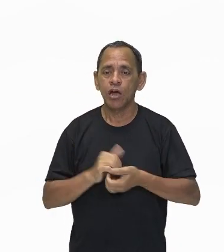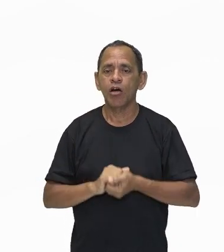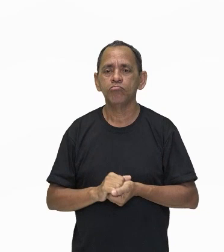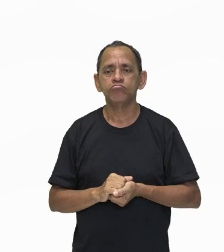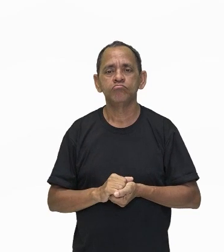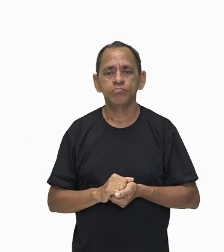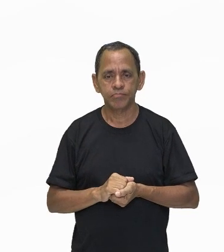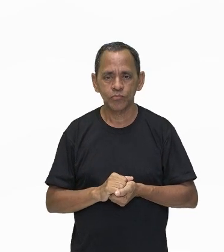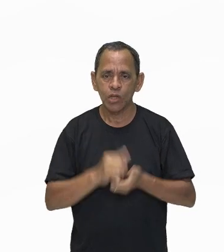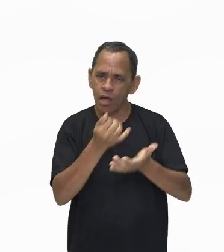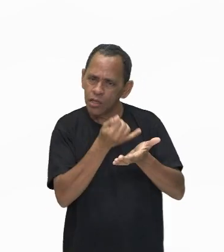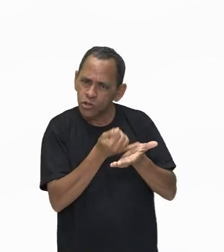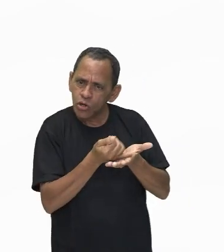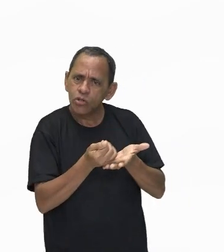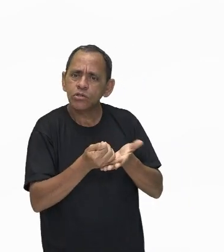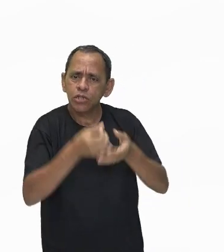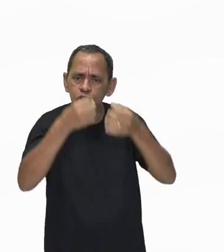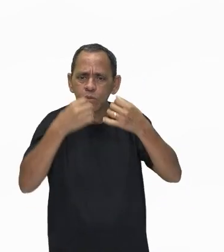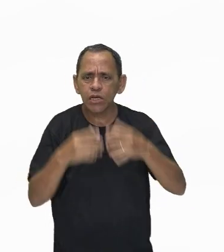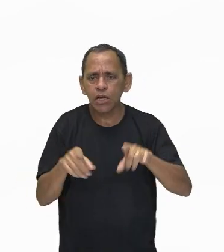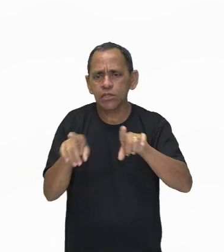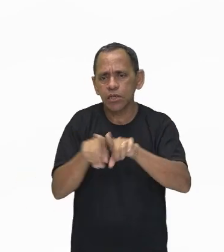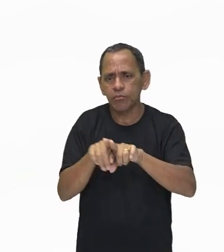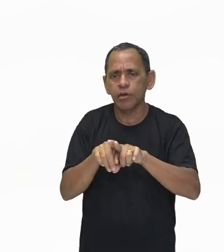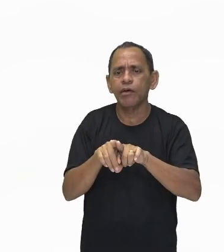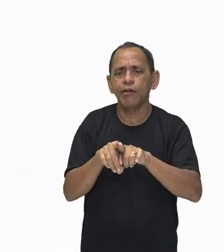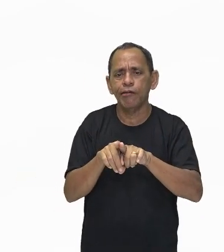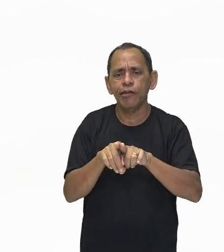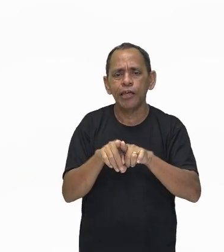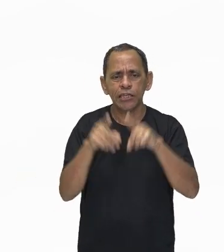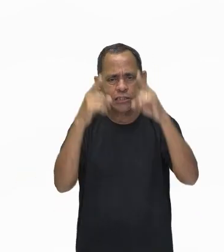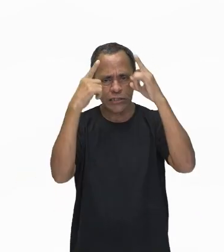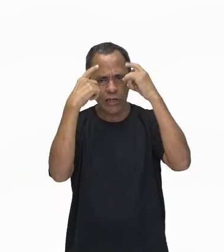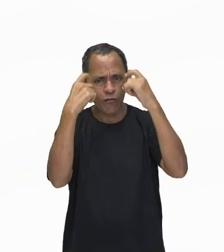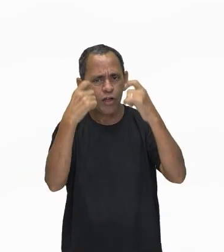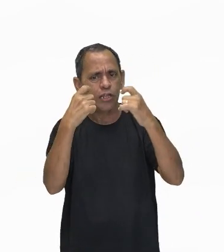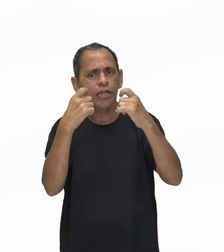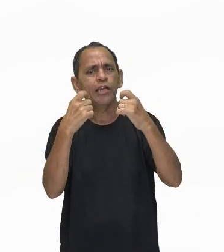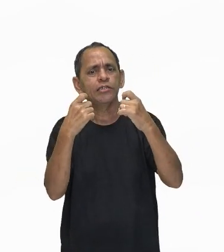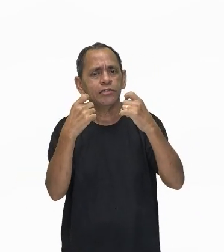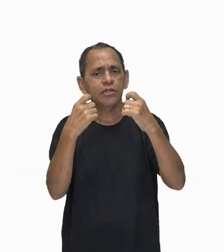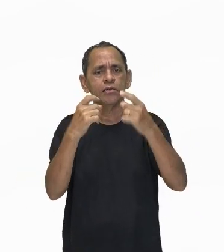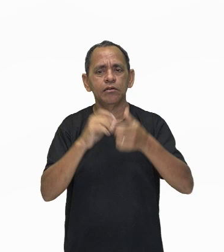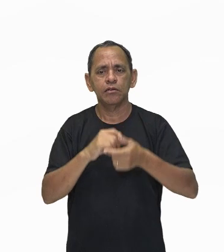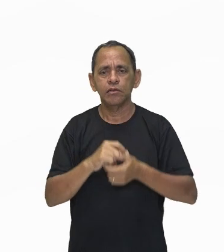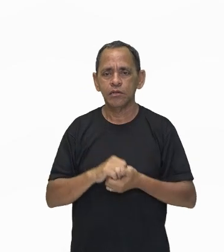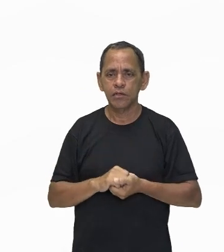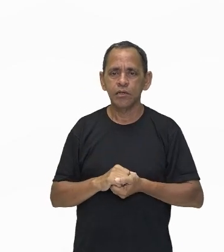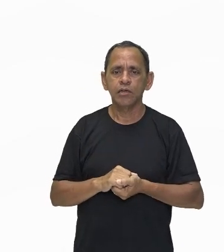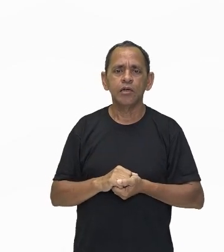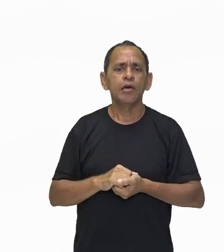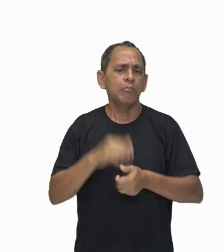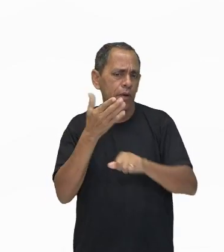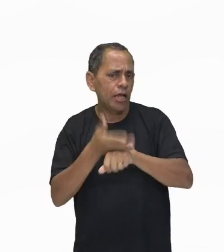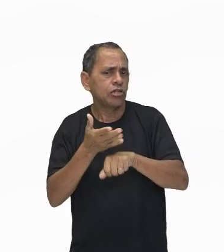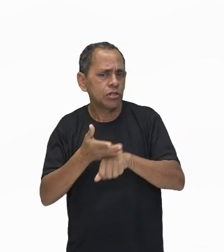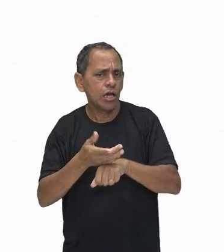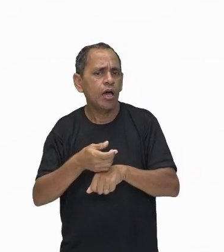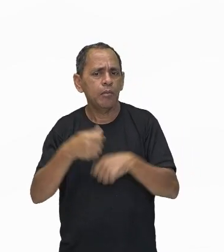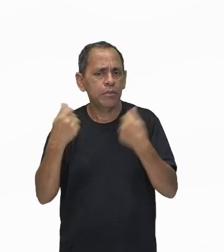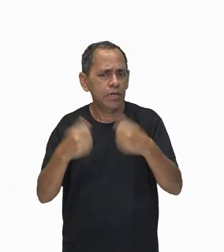introdução falando, então, que essa não violência, ela deve ser, então, o quê? Uma prática, então,